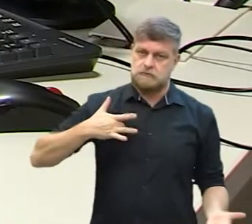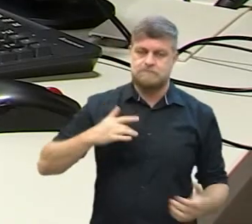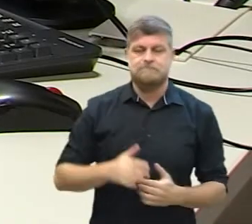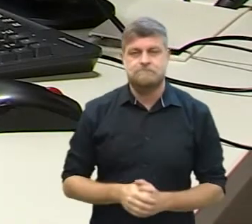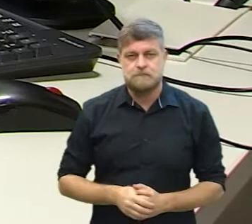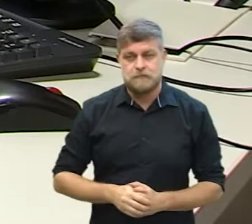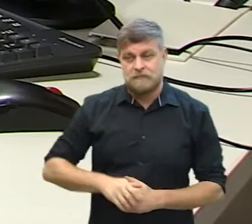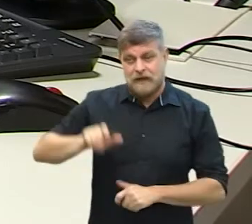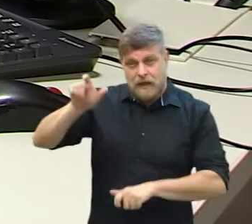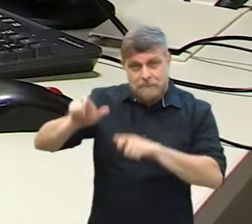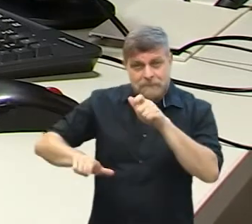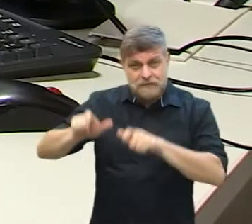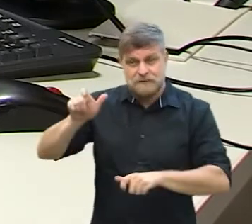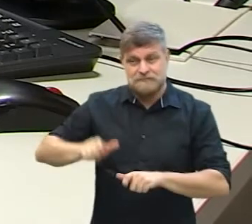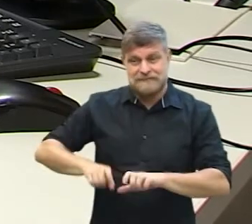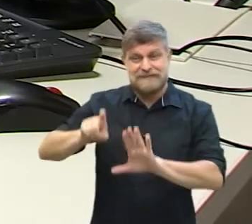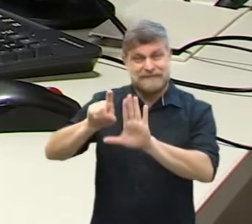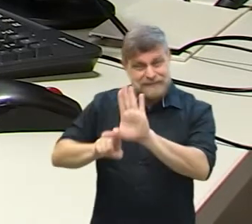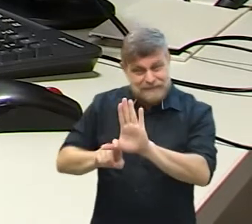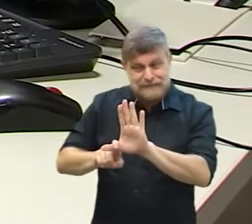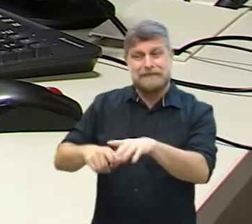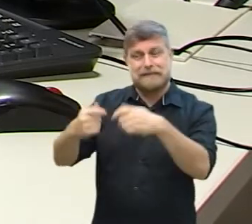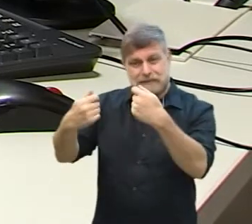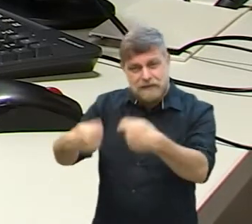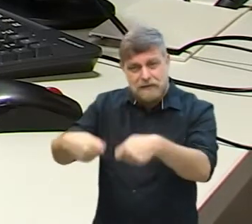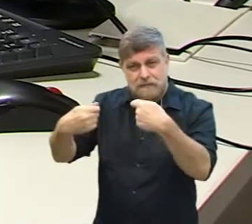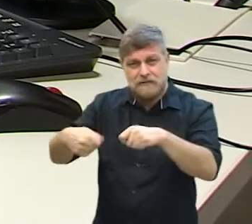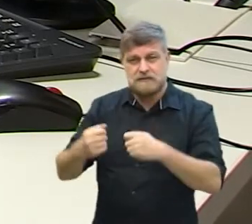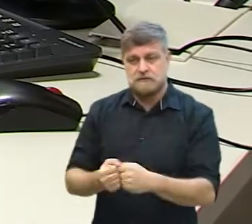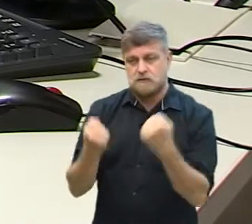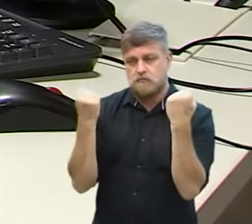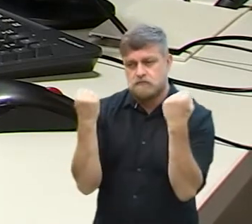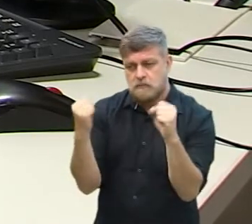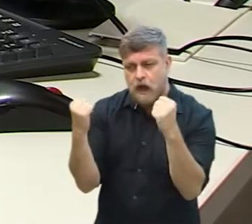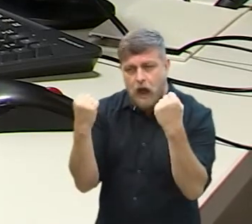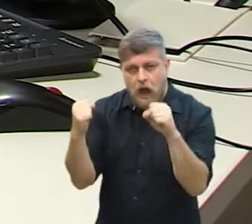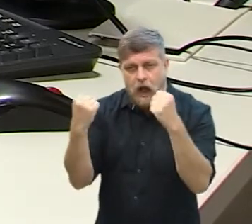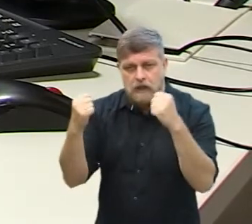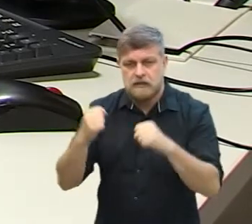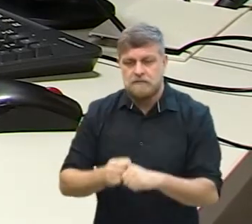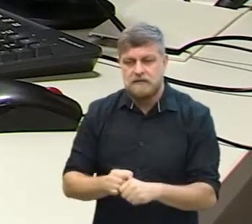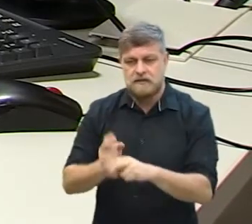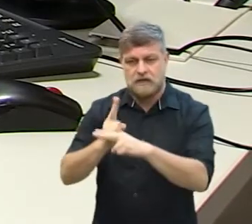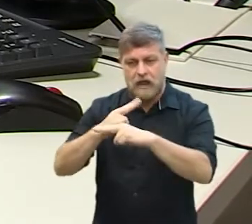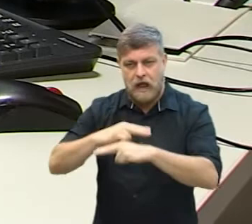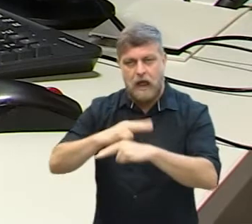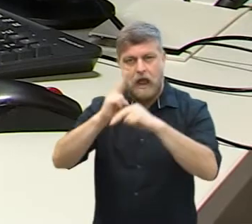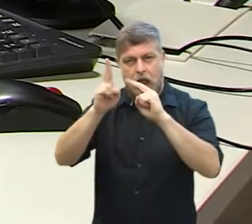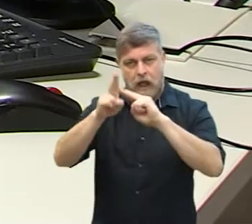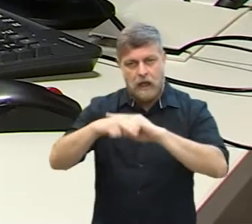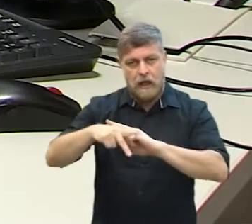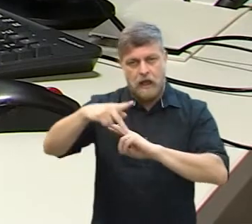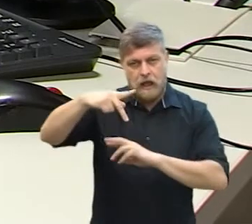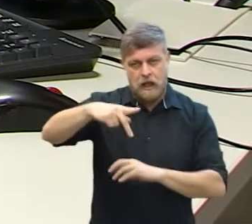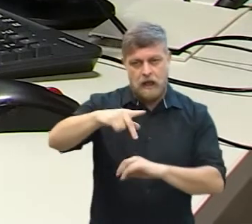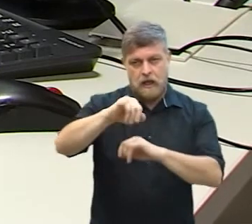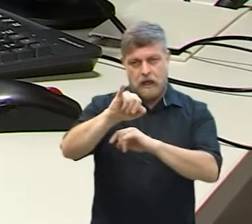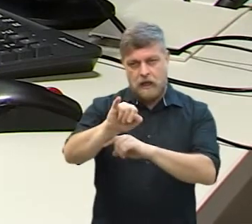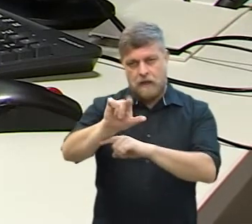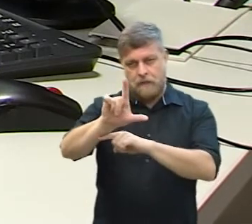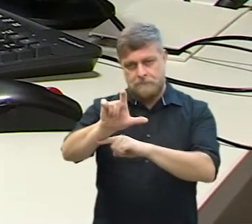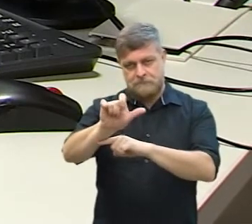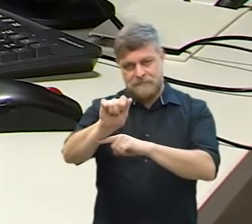pessoas. Pessoas que dependem de academias de pilates,